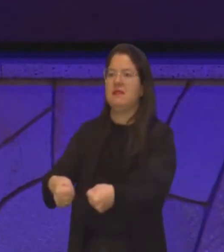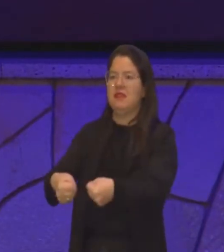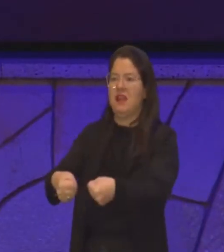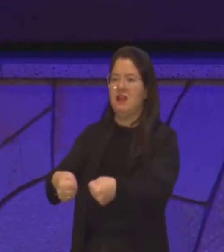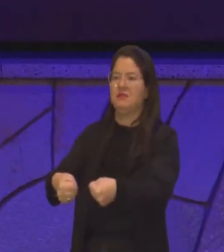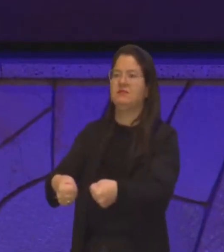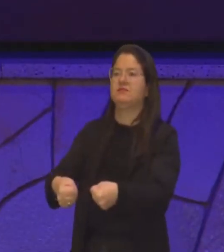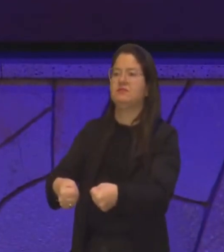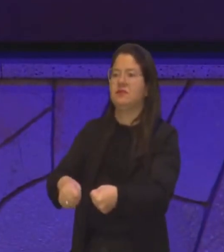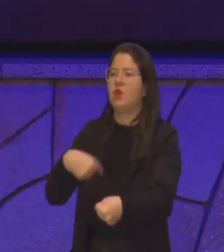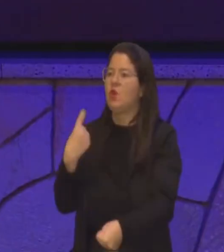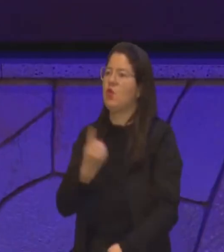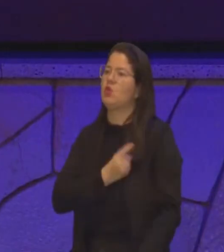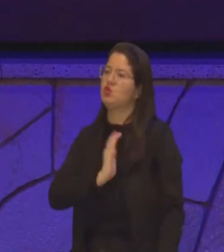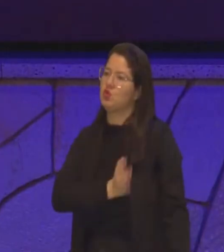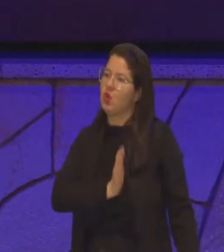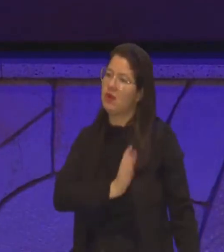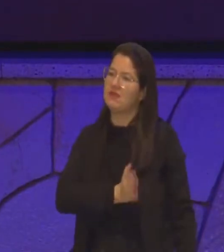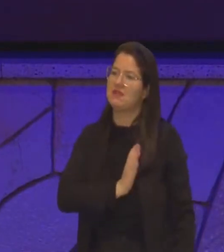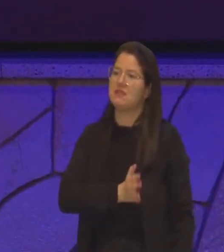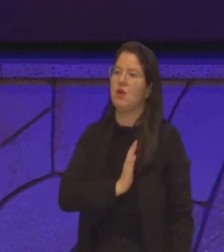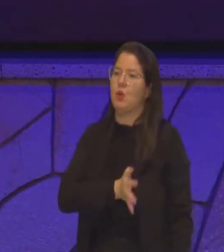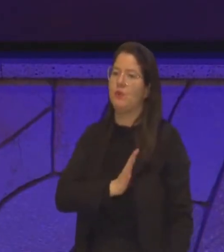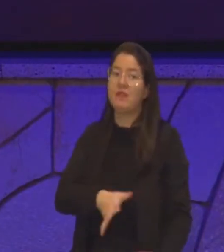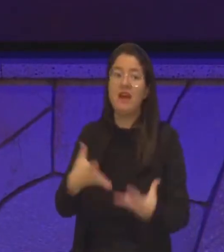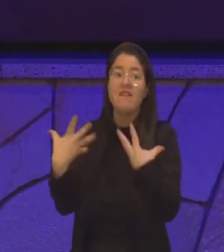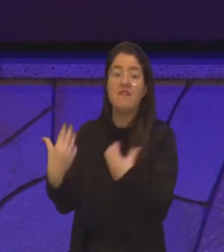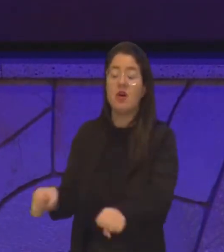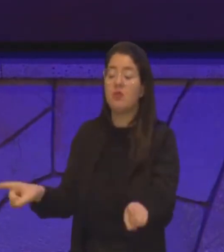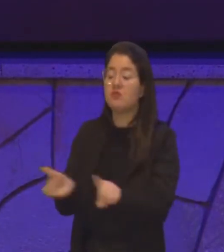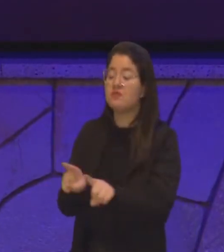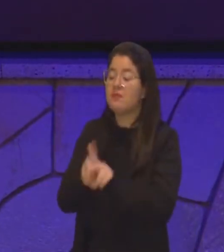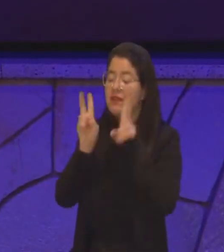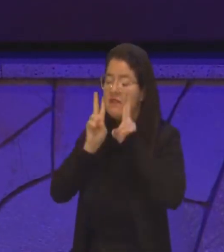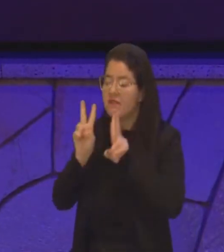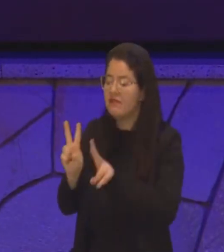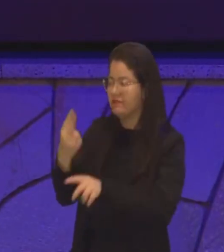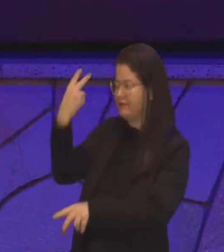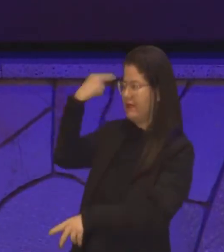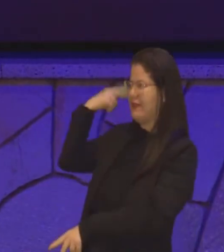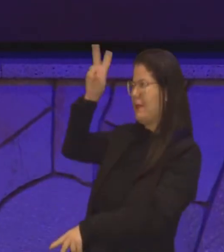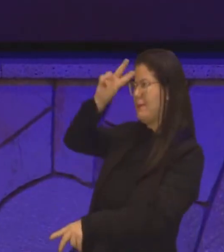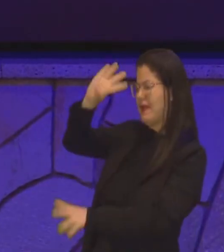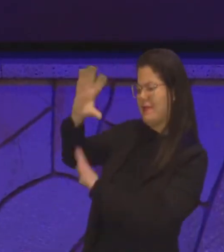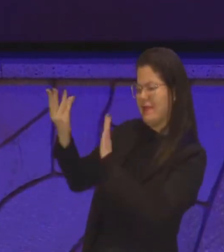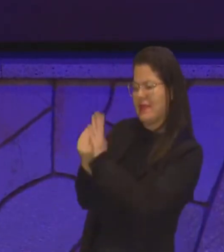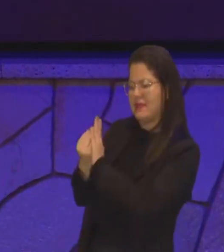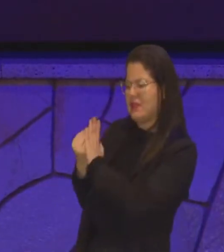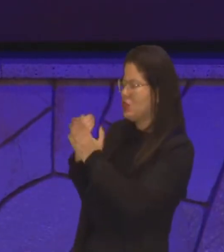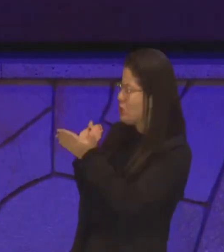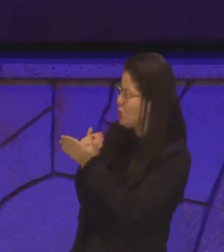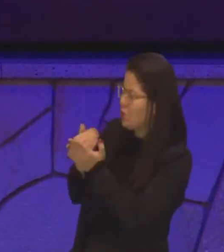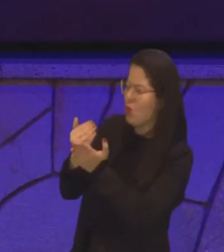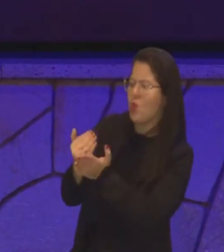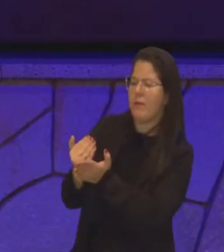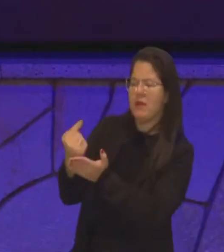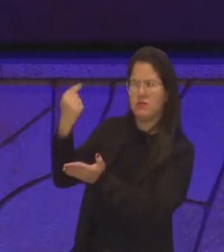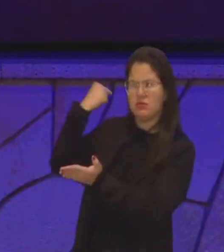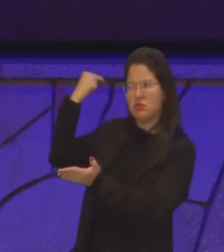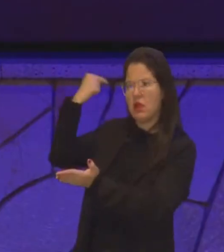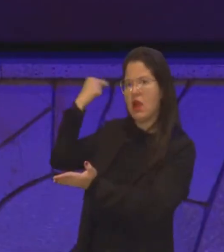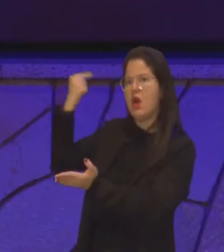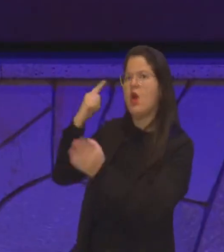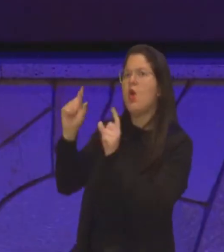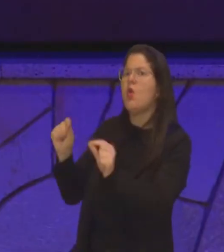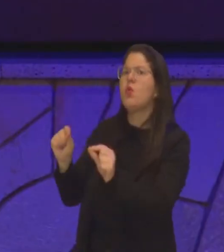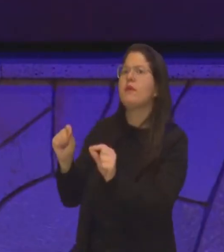nosso coração. Nós vamos olhar para a igreja primitiva e encontrar nesta igreja aquilo